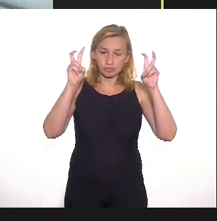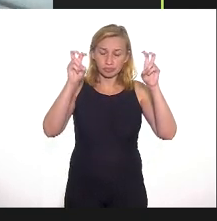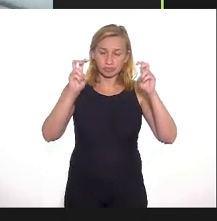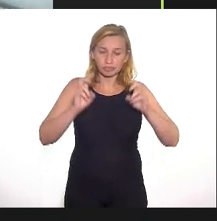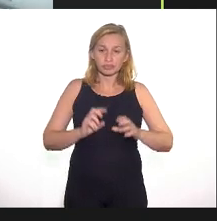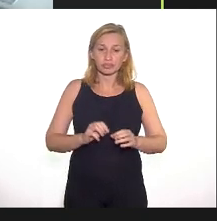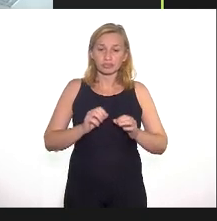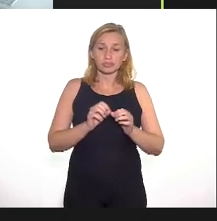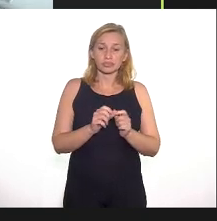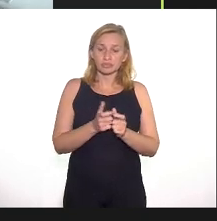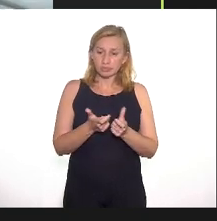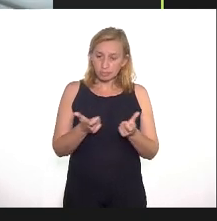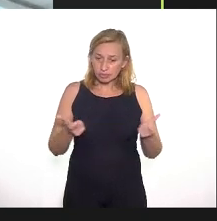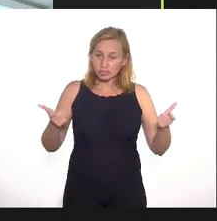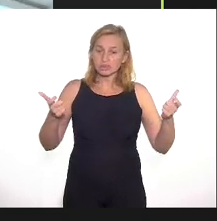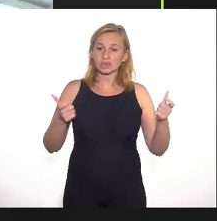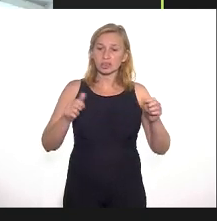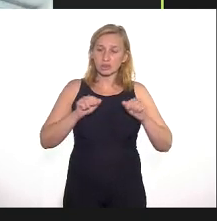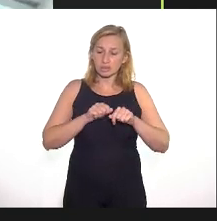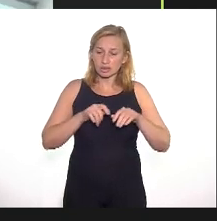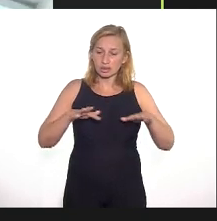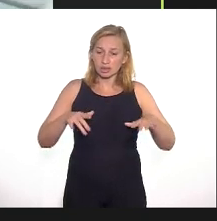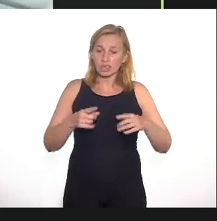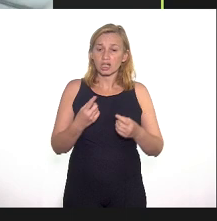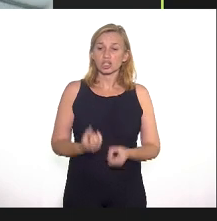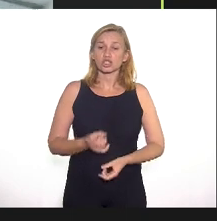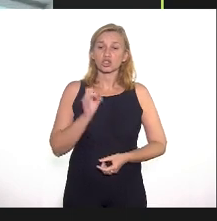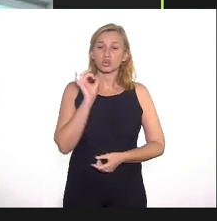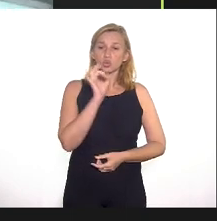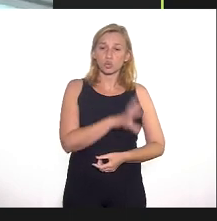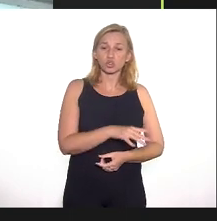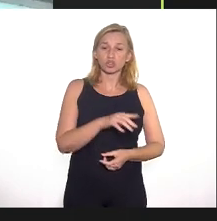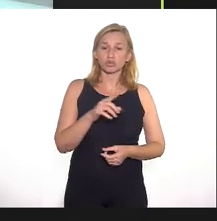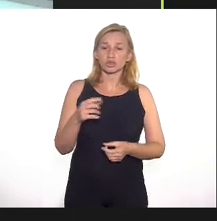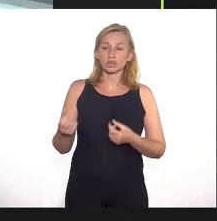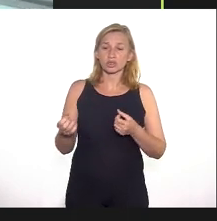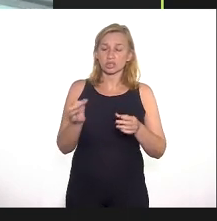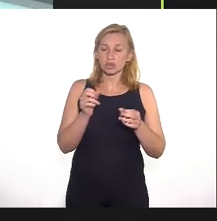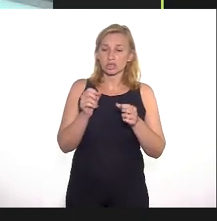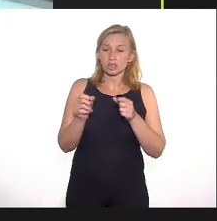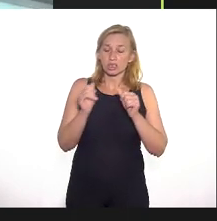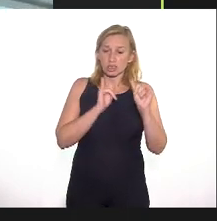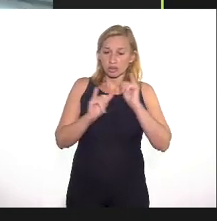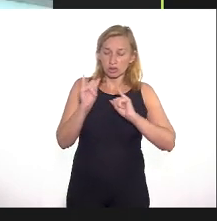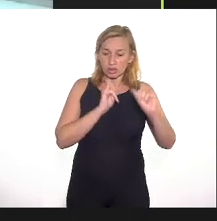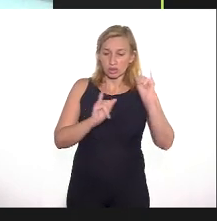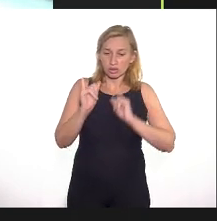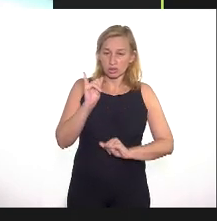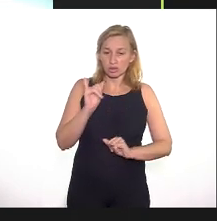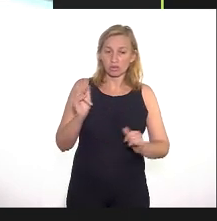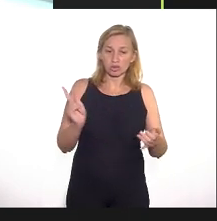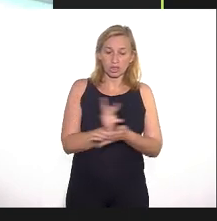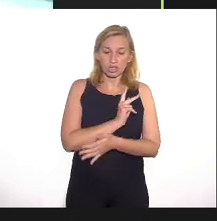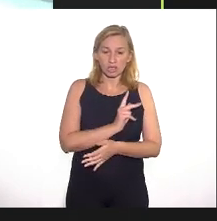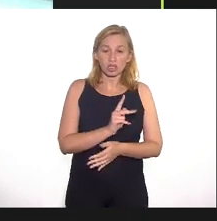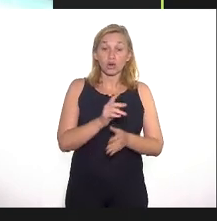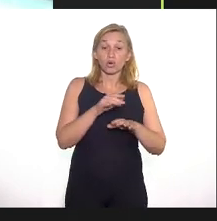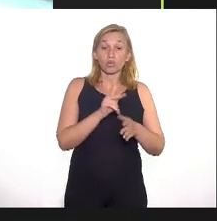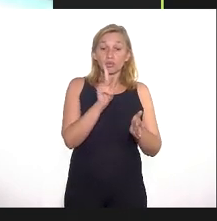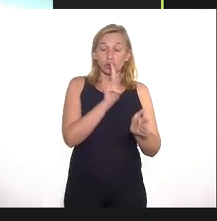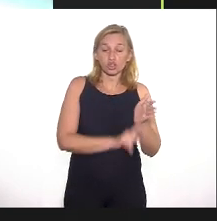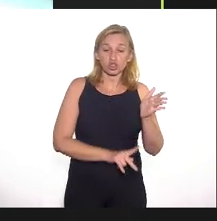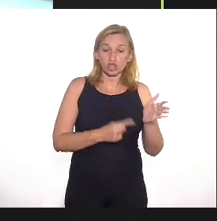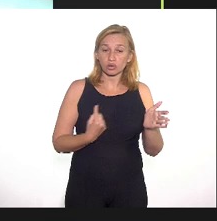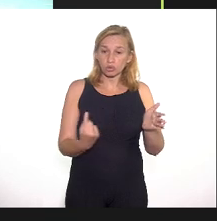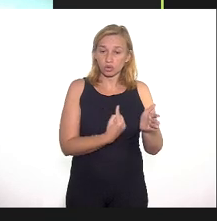forma mais acurada, principalmente nessas últimas notícias que vêm ocorrendo ultimamente. O projeto nosso é o